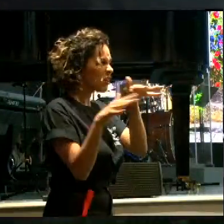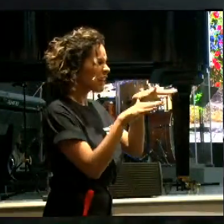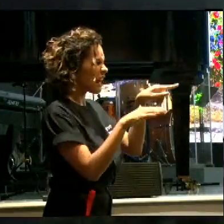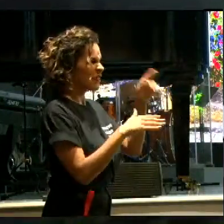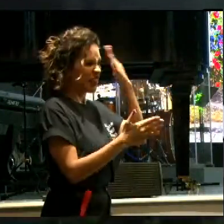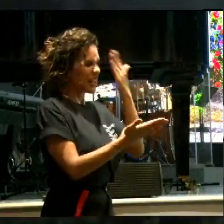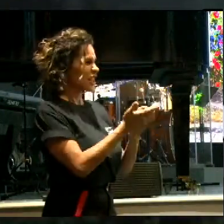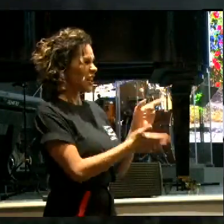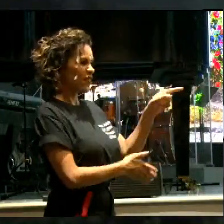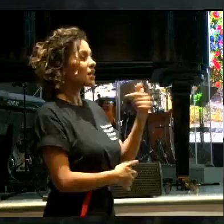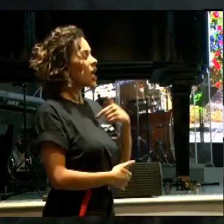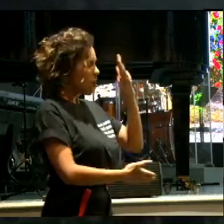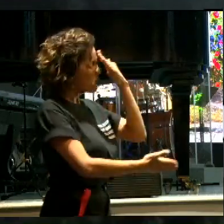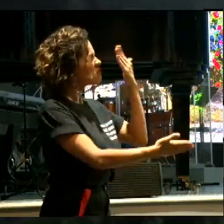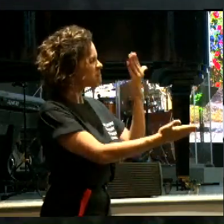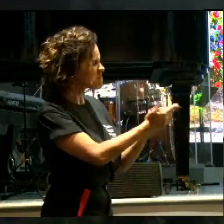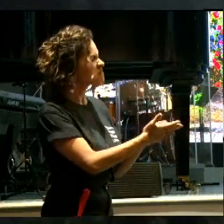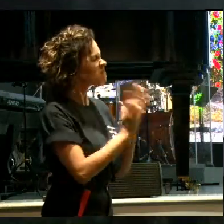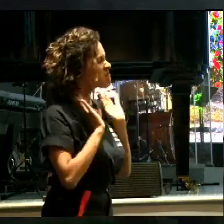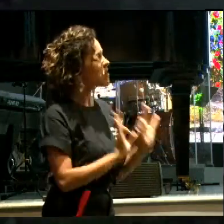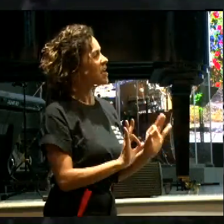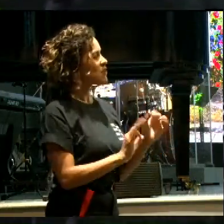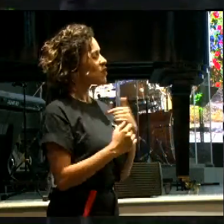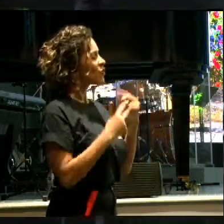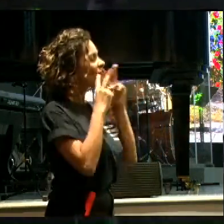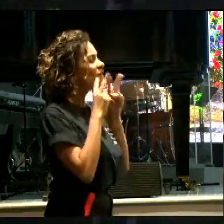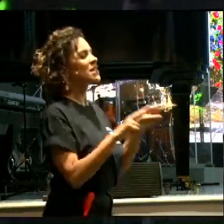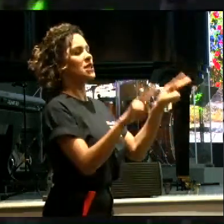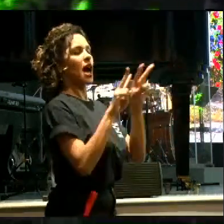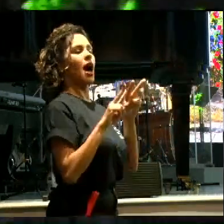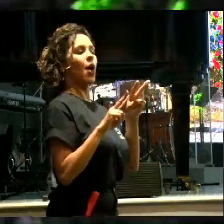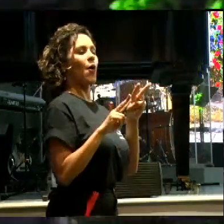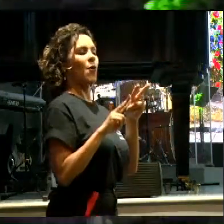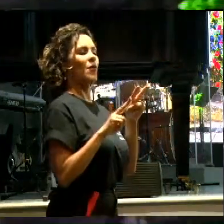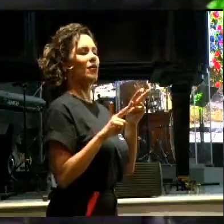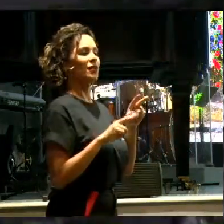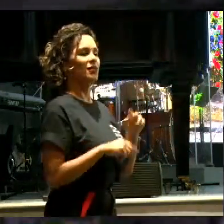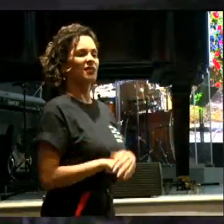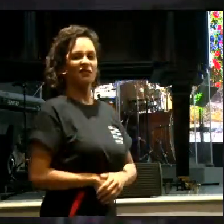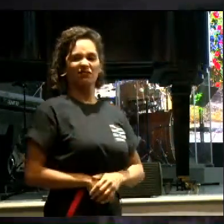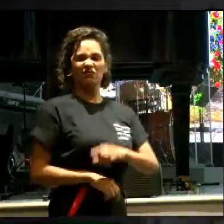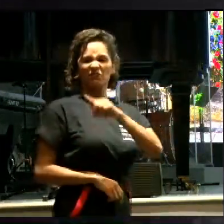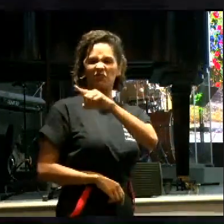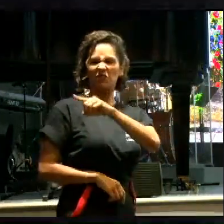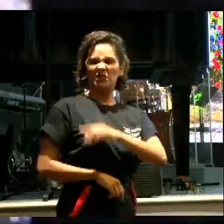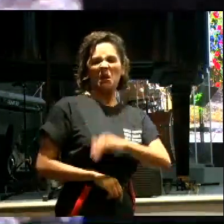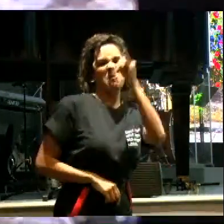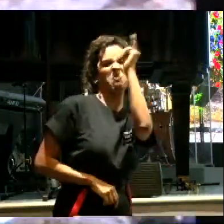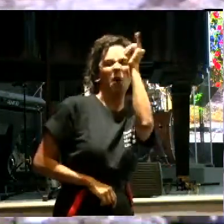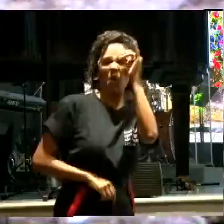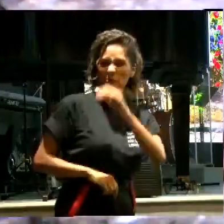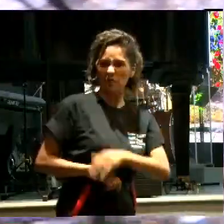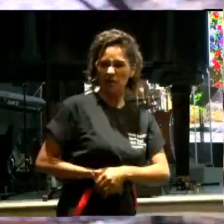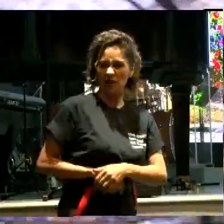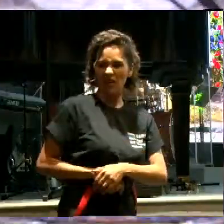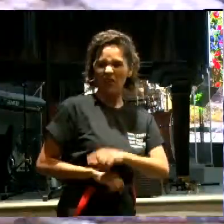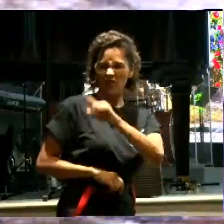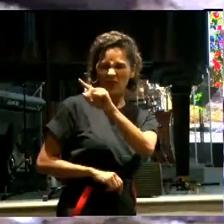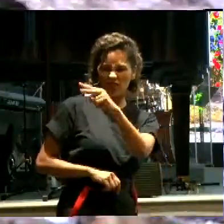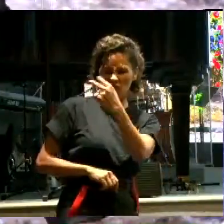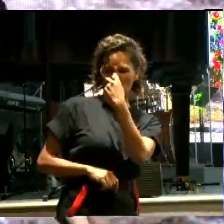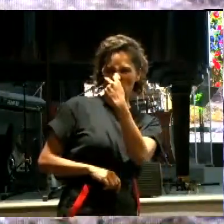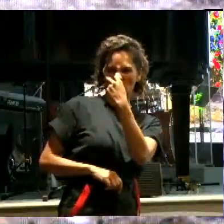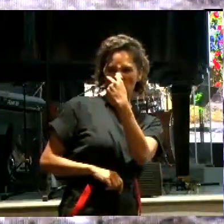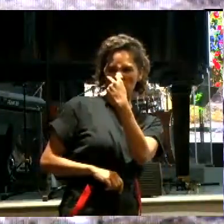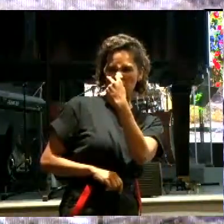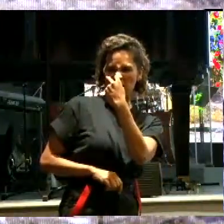sou uma mulher de visão. E ele fala para mim: deixa de ser besta, que você mirou no que viu e acertou no que não